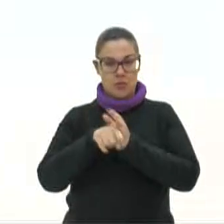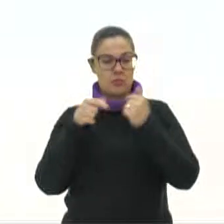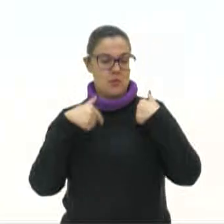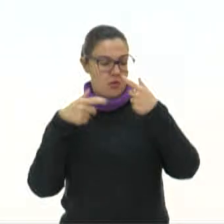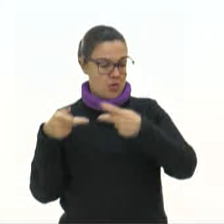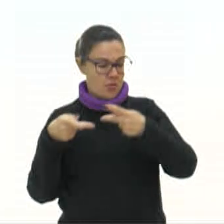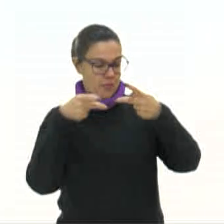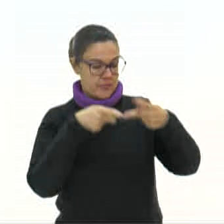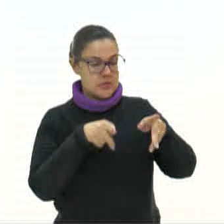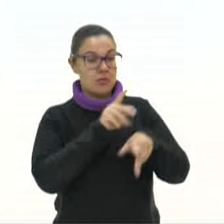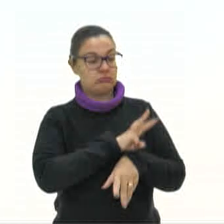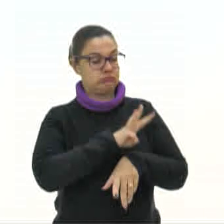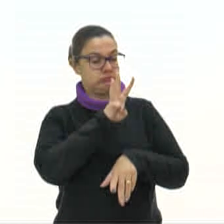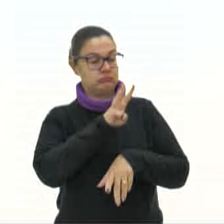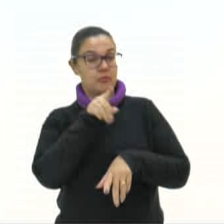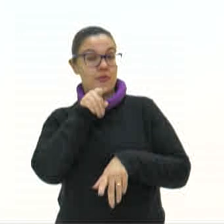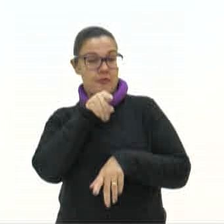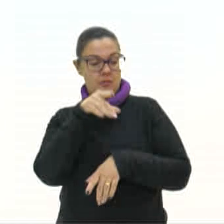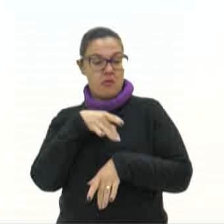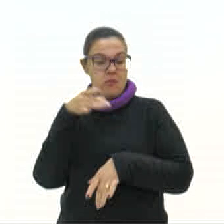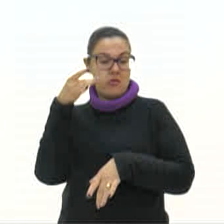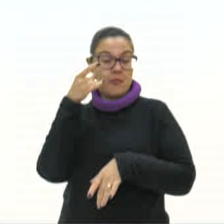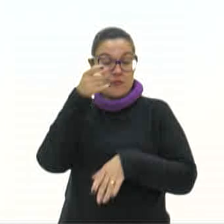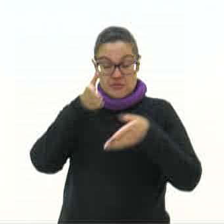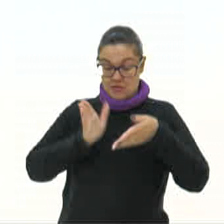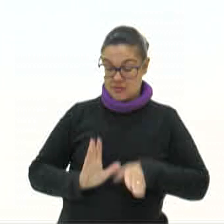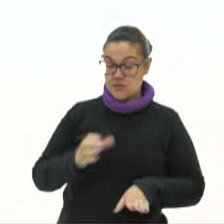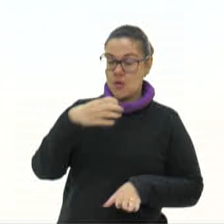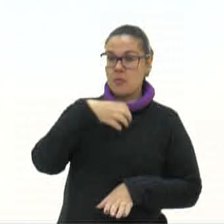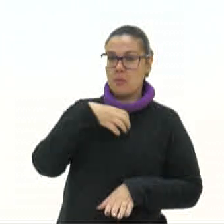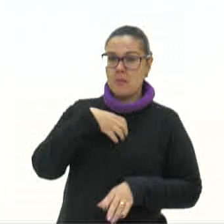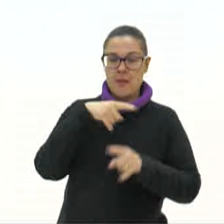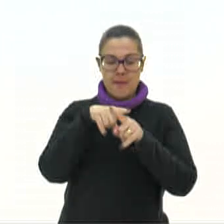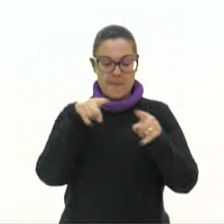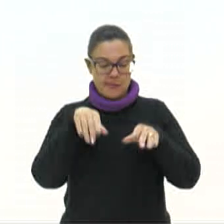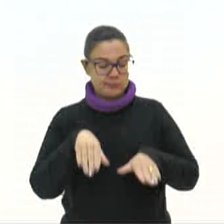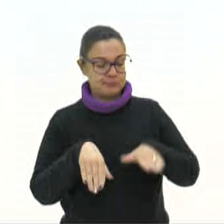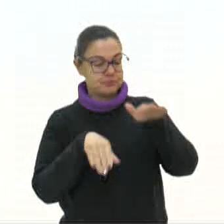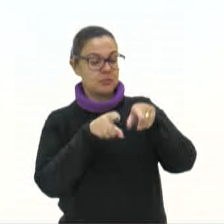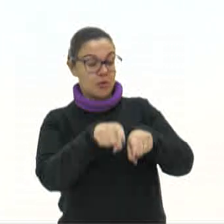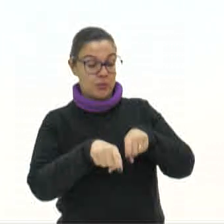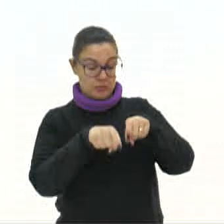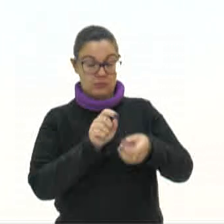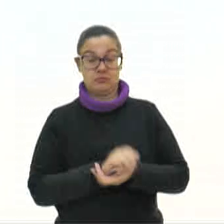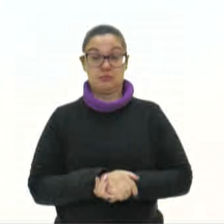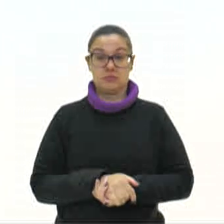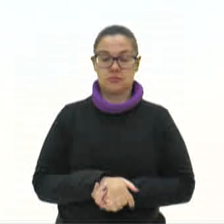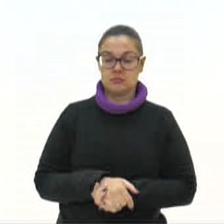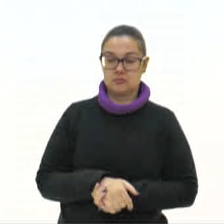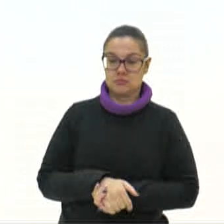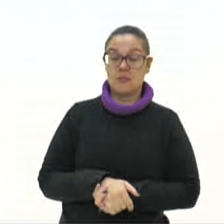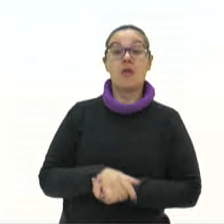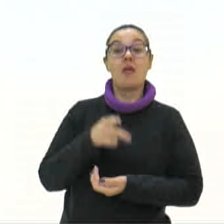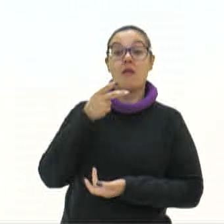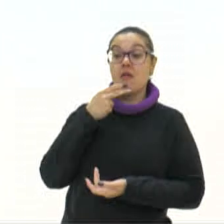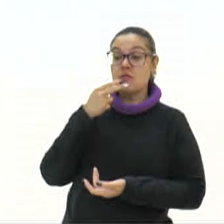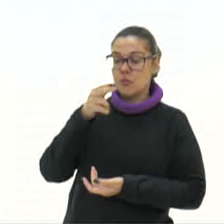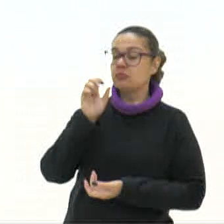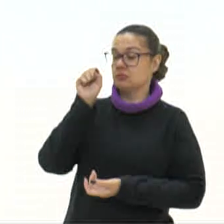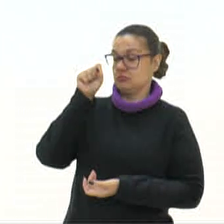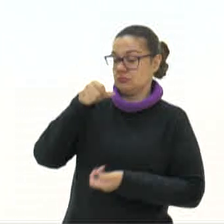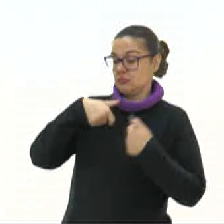seu site oficial e pude ver que você nasceu em Salvador, mas teve uma infância rural. E o Gil responde, nasci